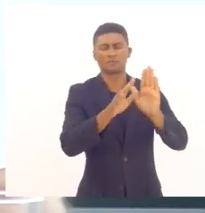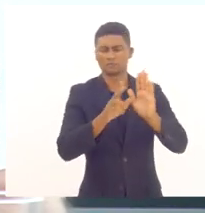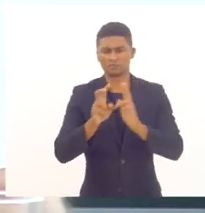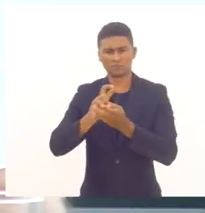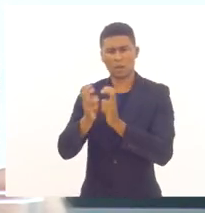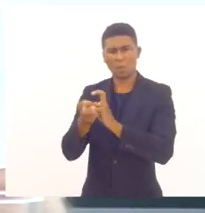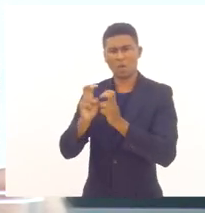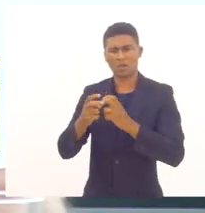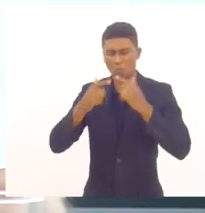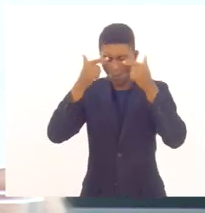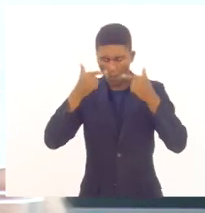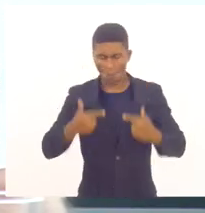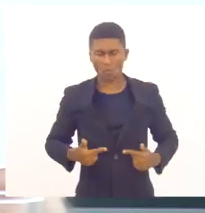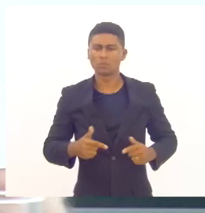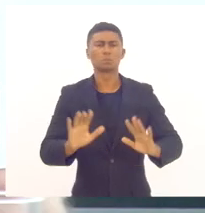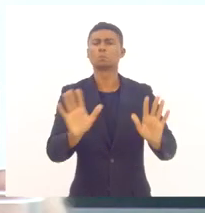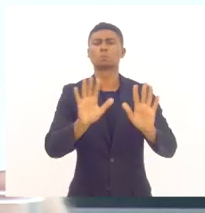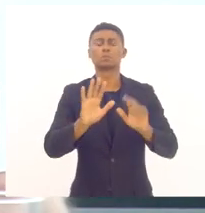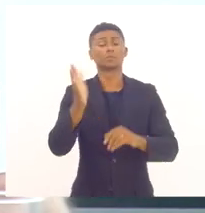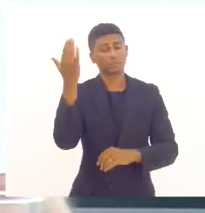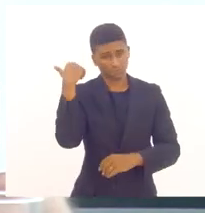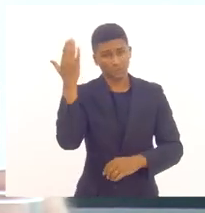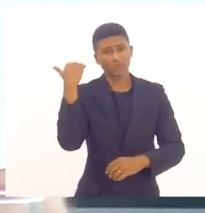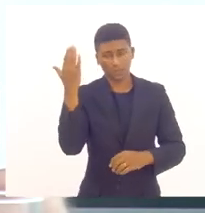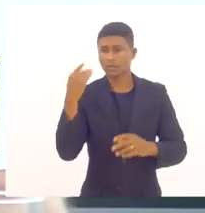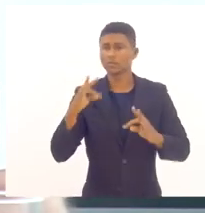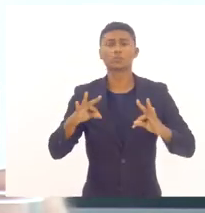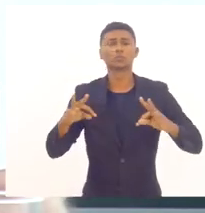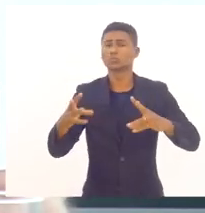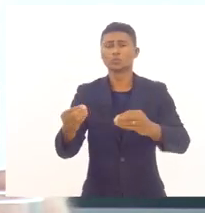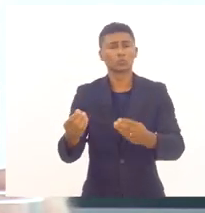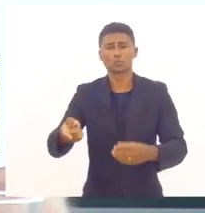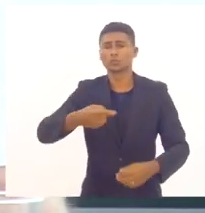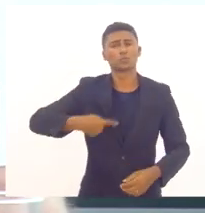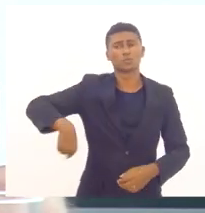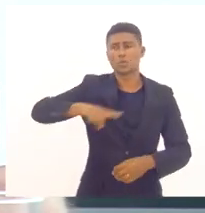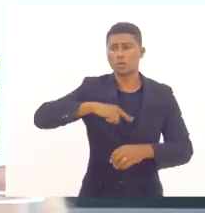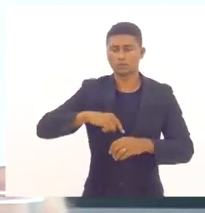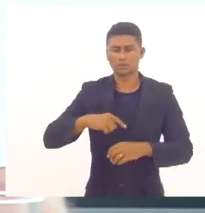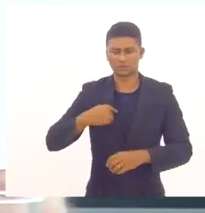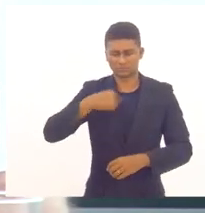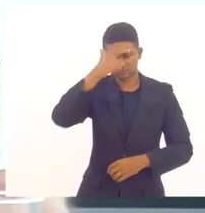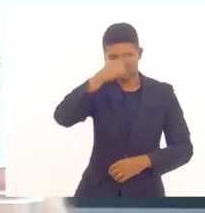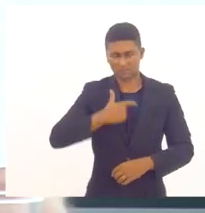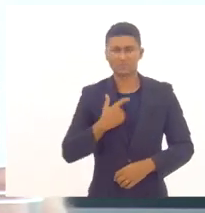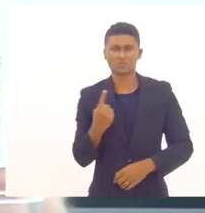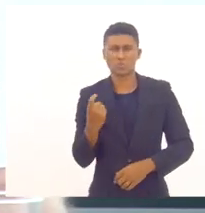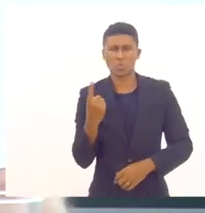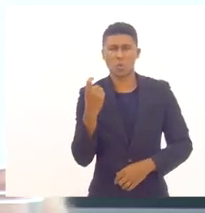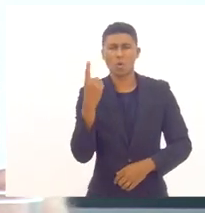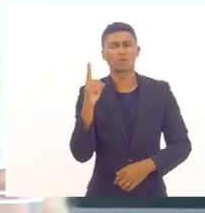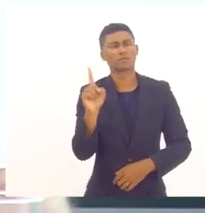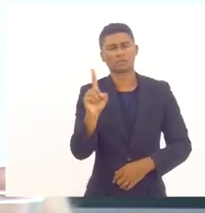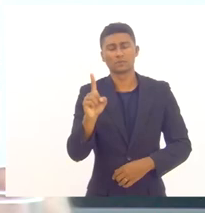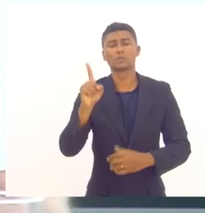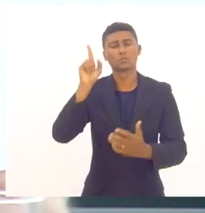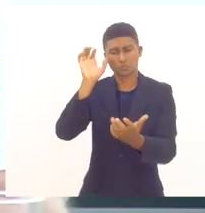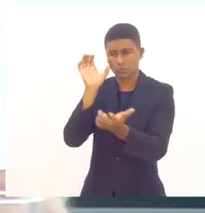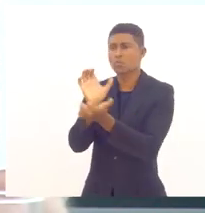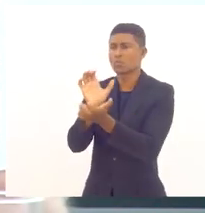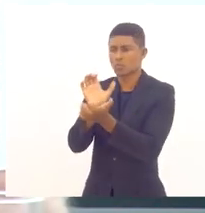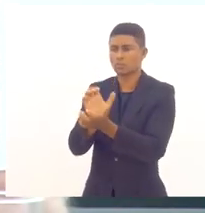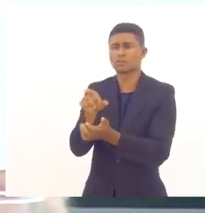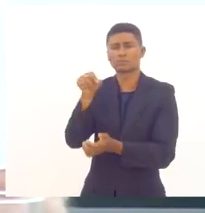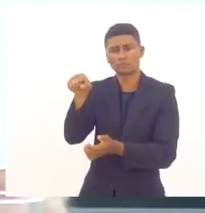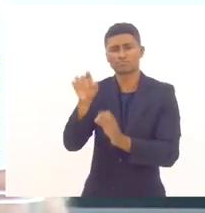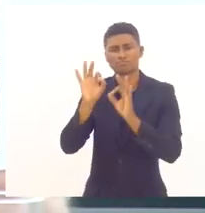Tudo que nós fizemos na época, e quando eu falo nós, não foi eu sozinho, foi federação, e a federação